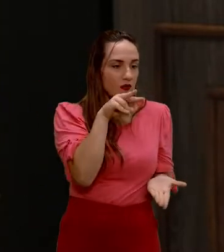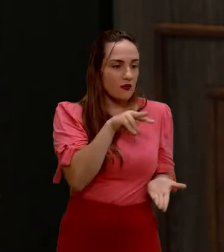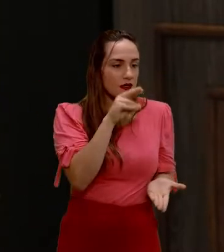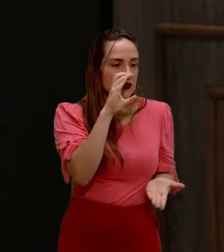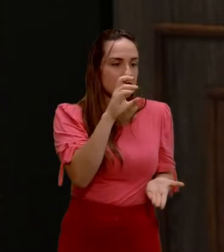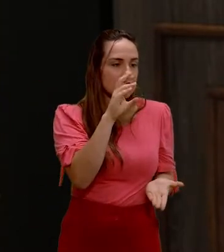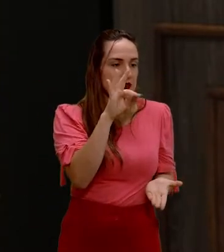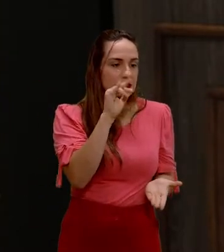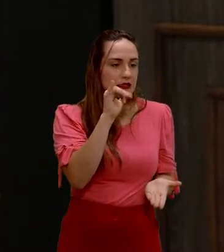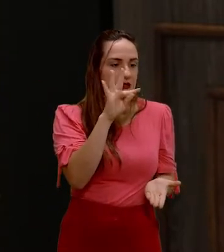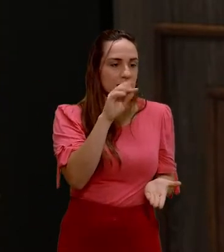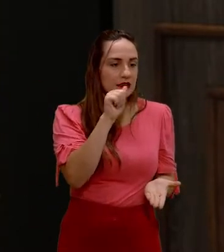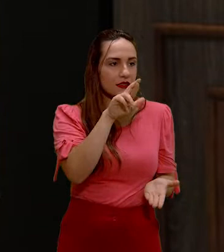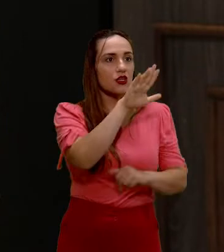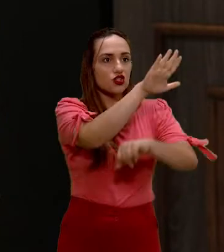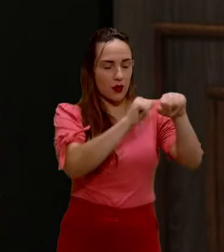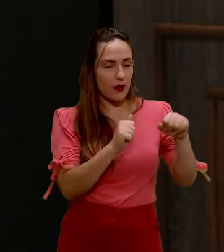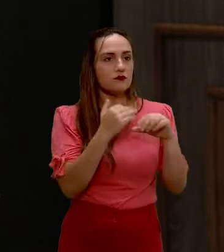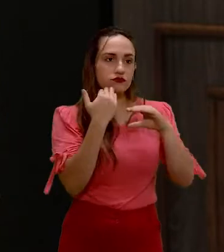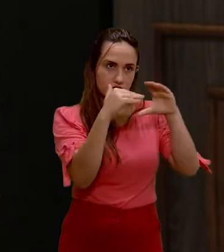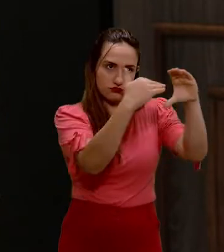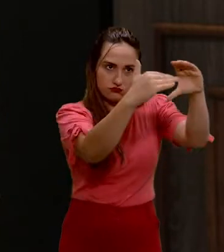uma quantidade maior de